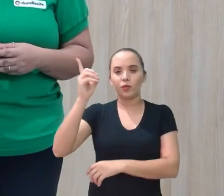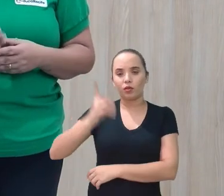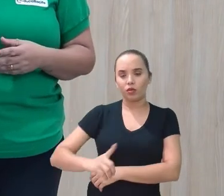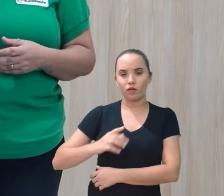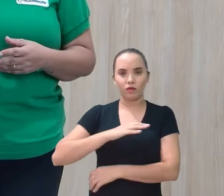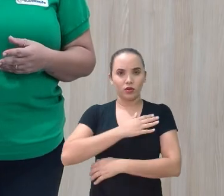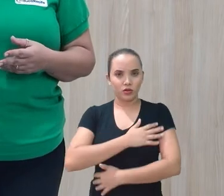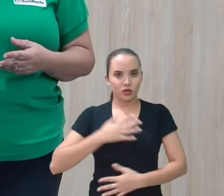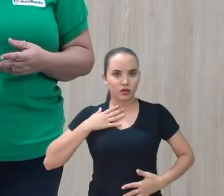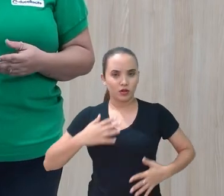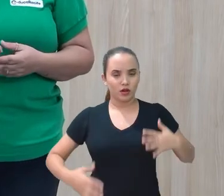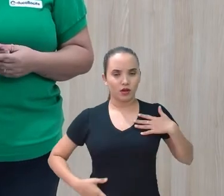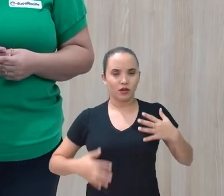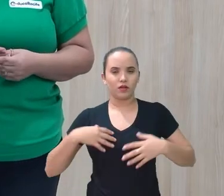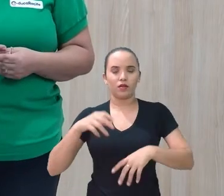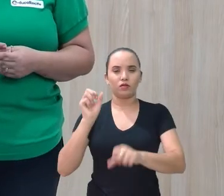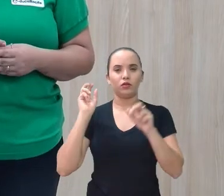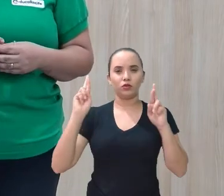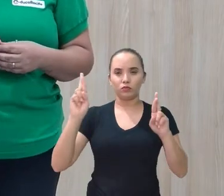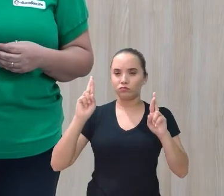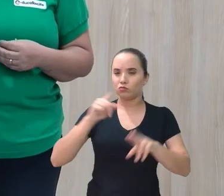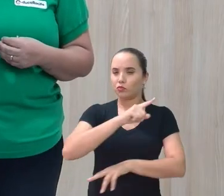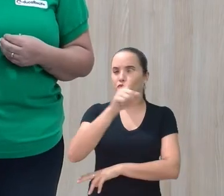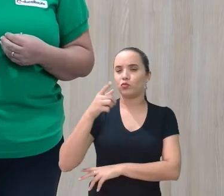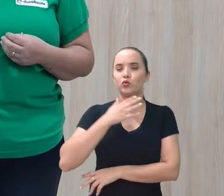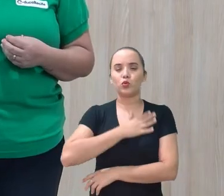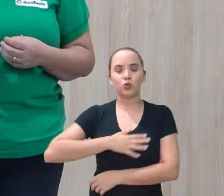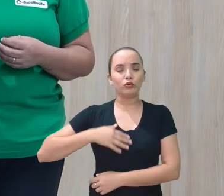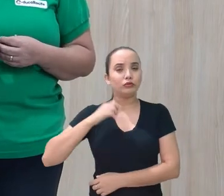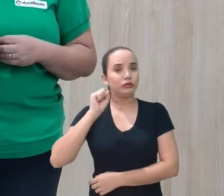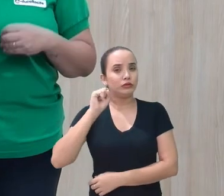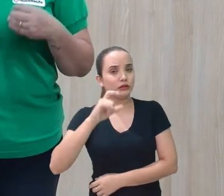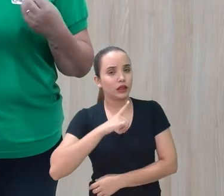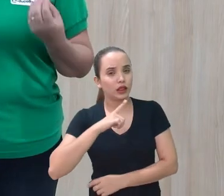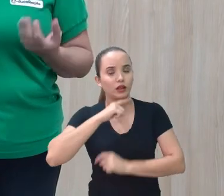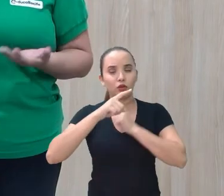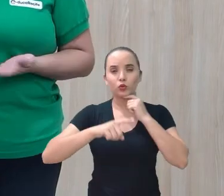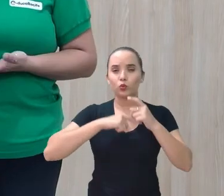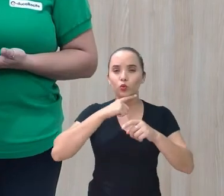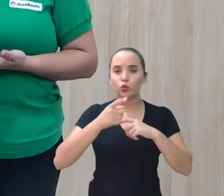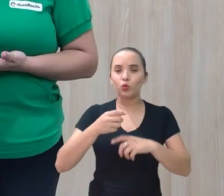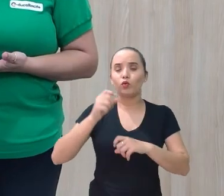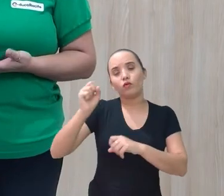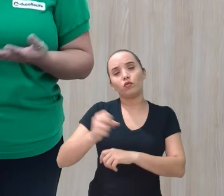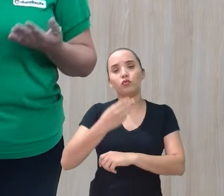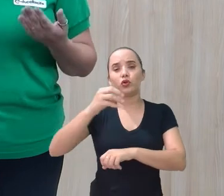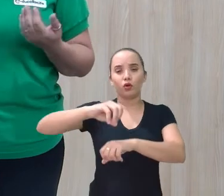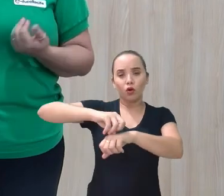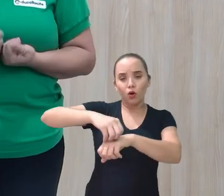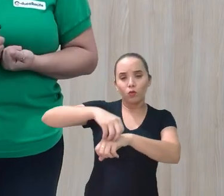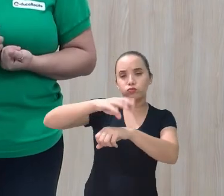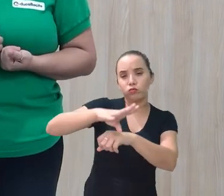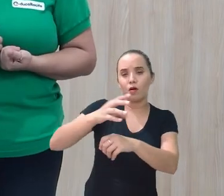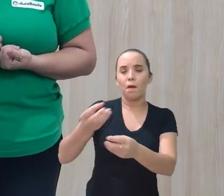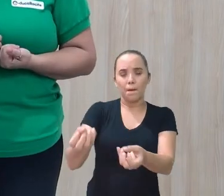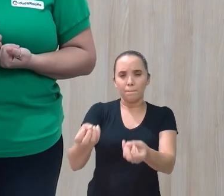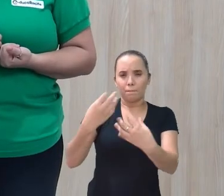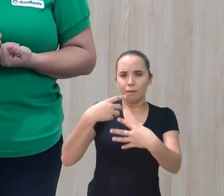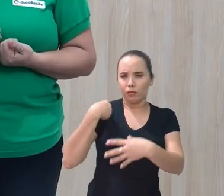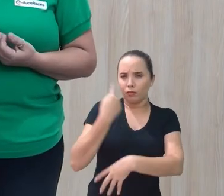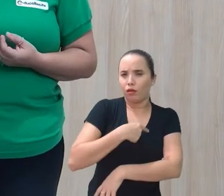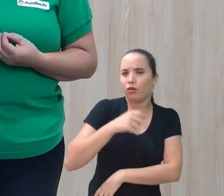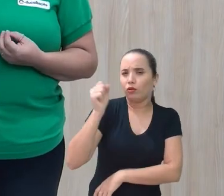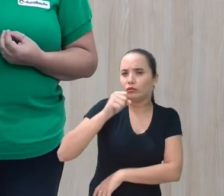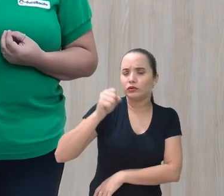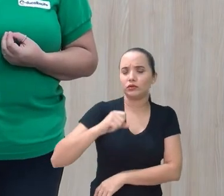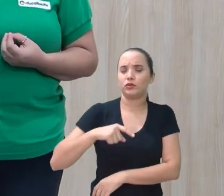física. Eu espero que você tenha gostado. Se ficou alguma dúvida, se você tem alguma sugestão, envie aqui para a gente o